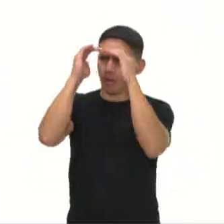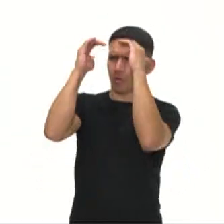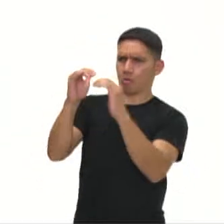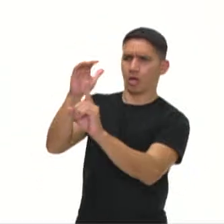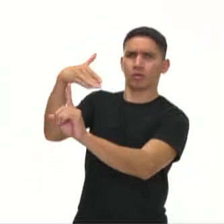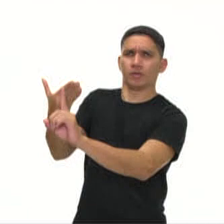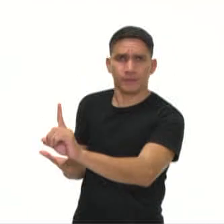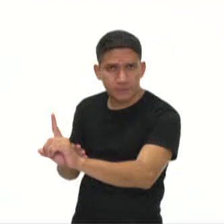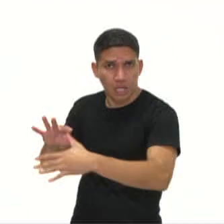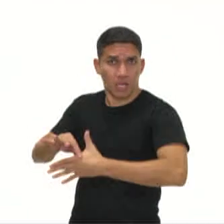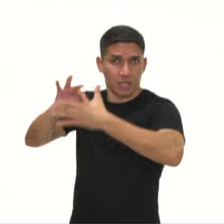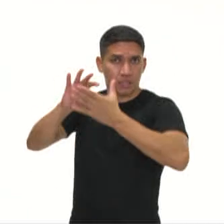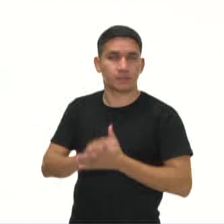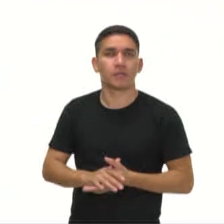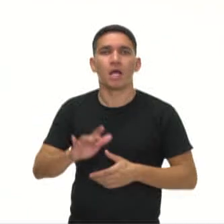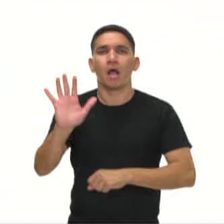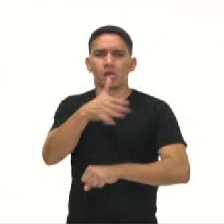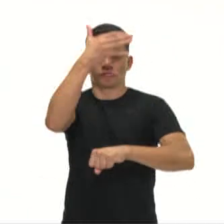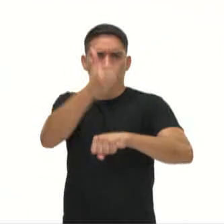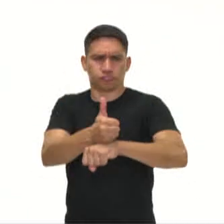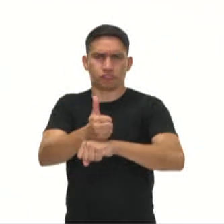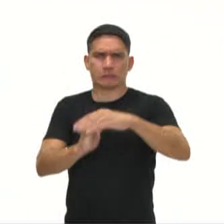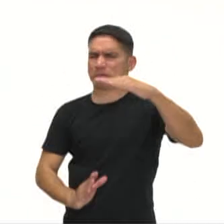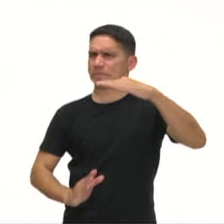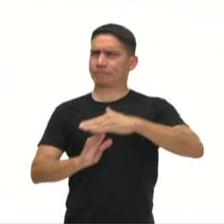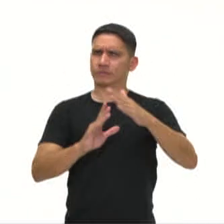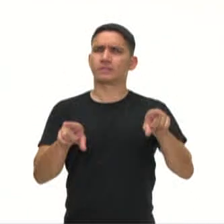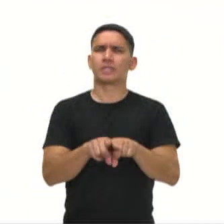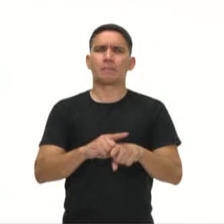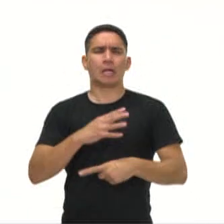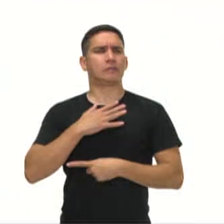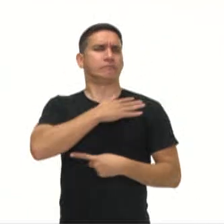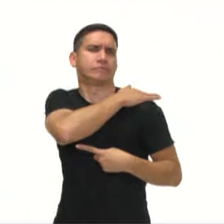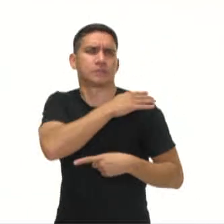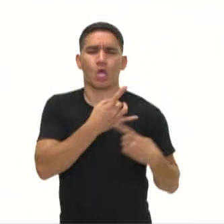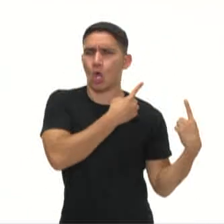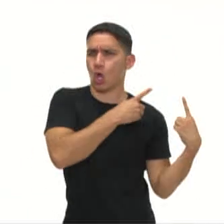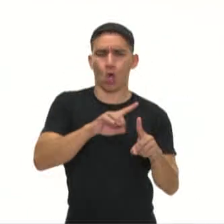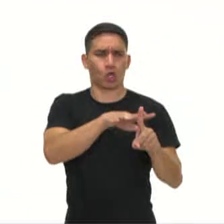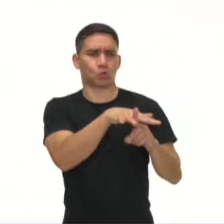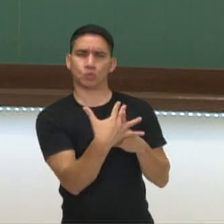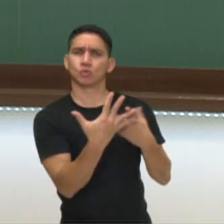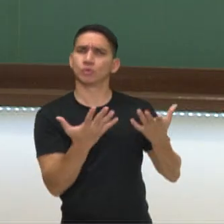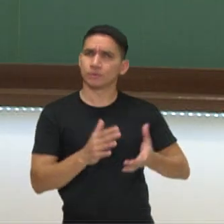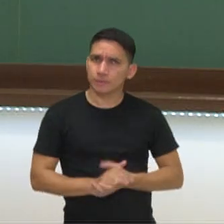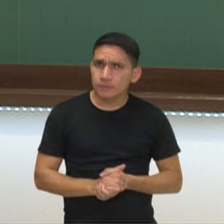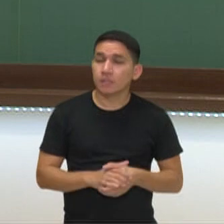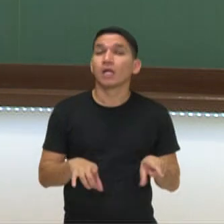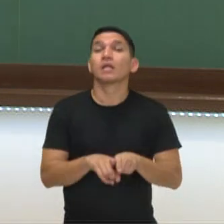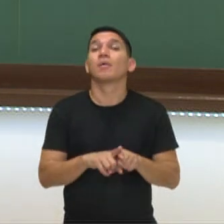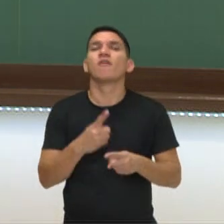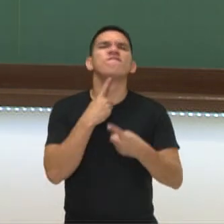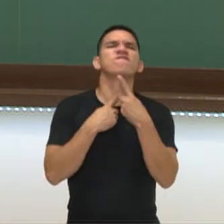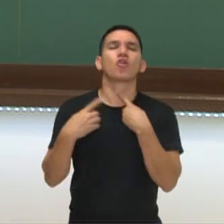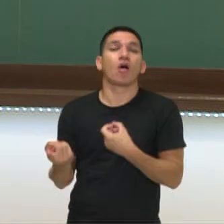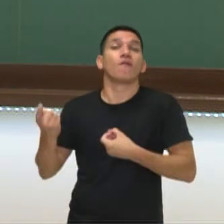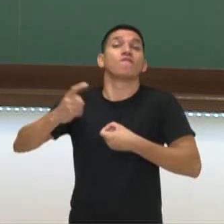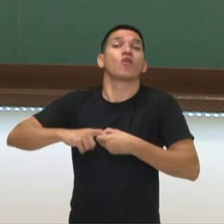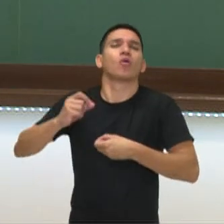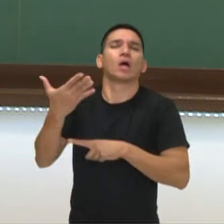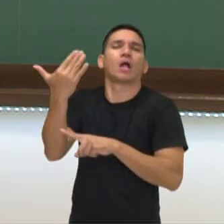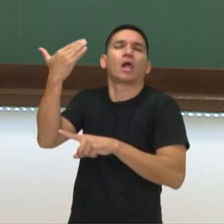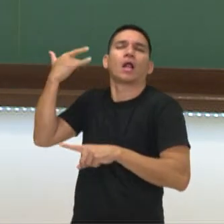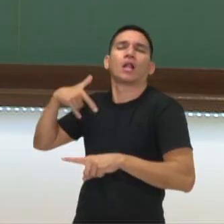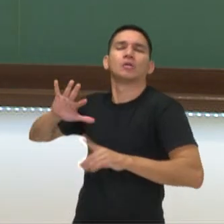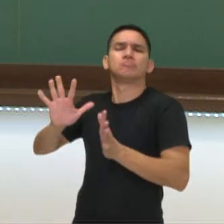líder, nacionalismo extremo, militarismo, contra o socialismo e o desejo de volta a um